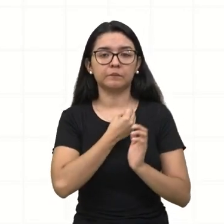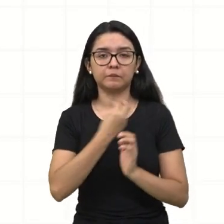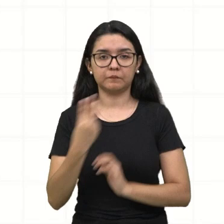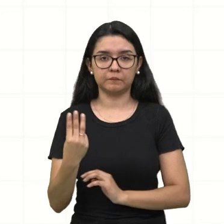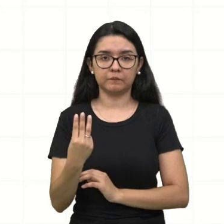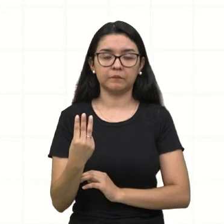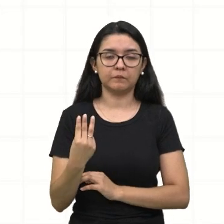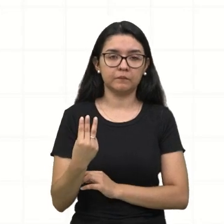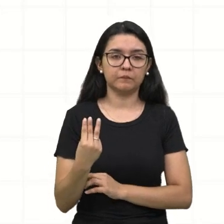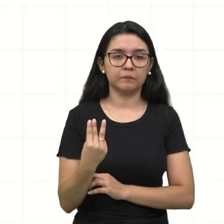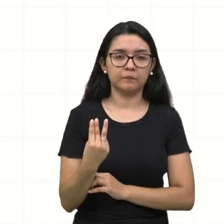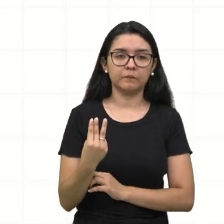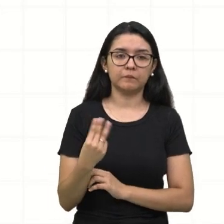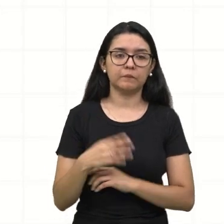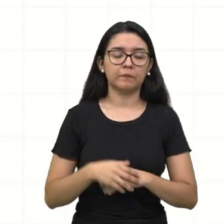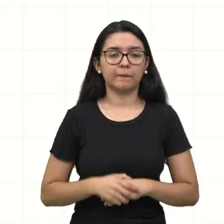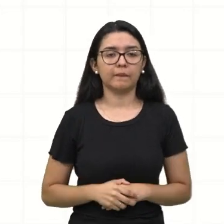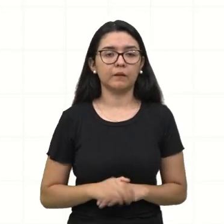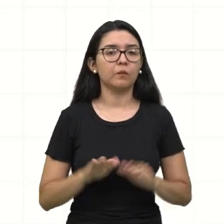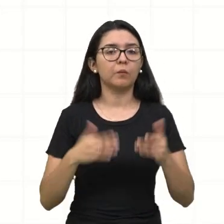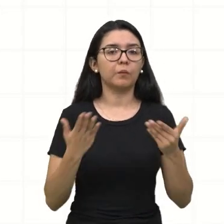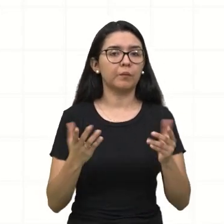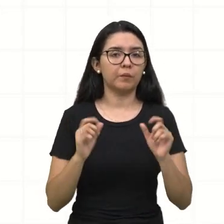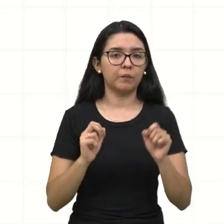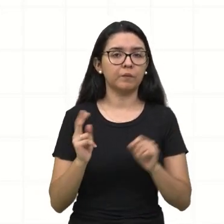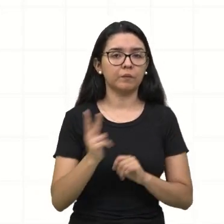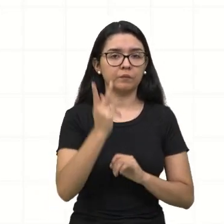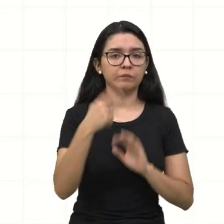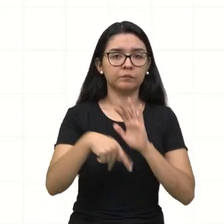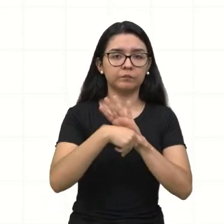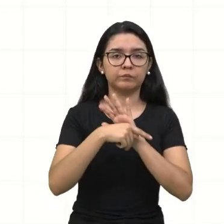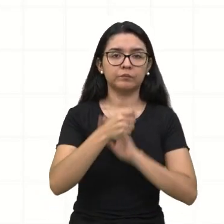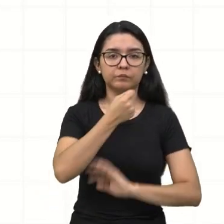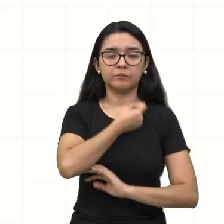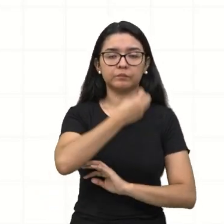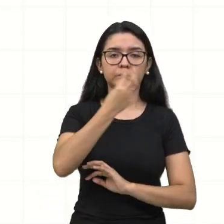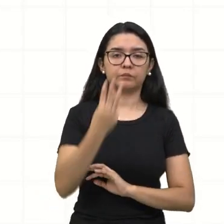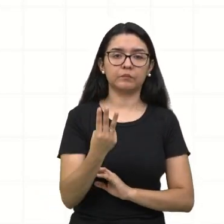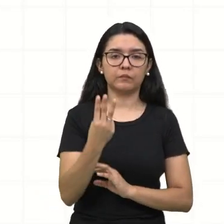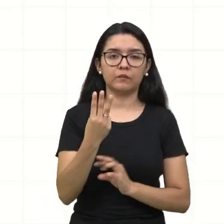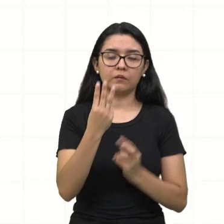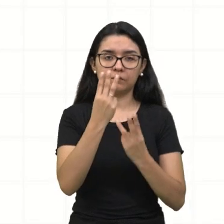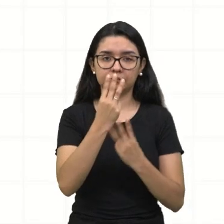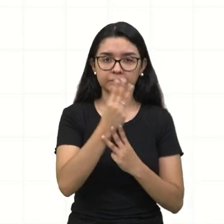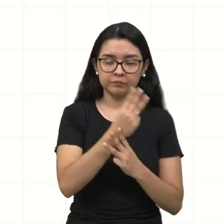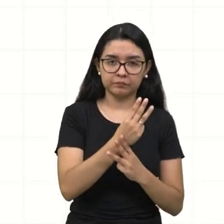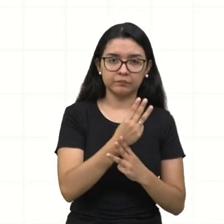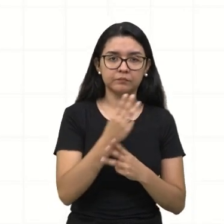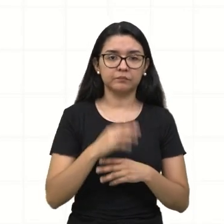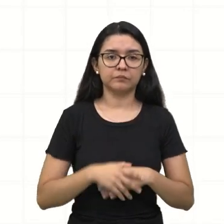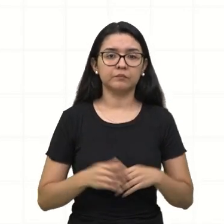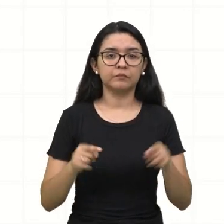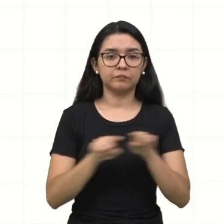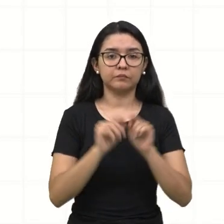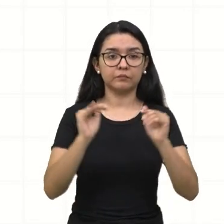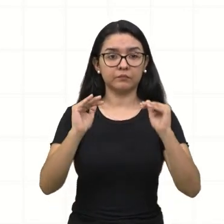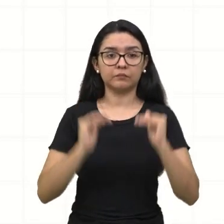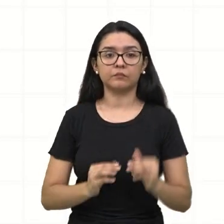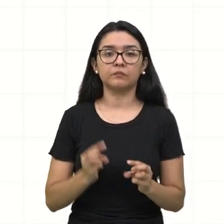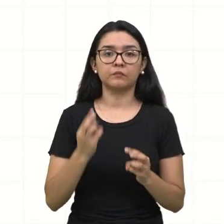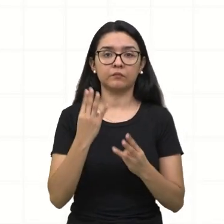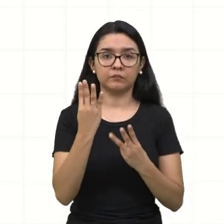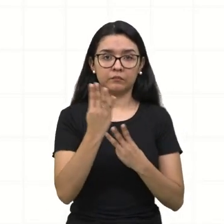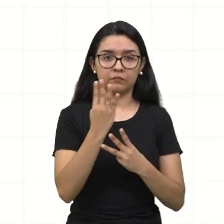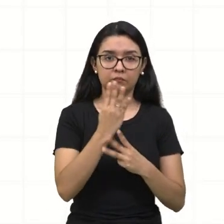3? Né? Qual o valor posicional do algarismo 4? E na